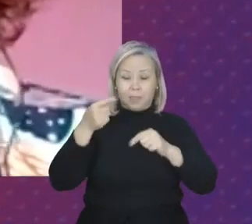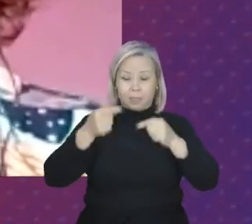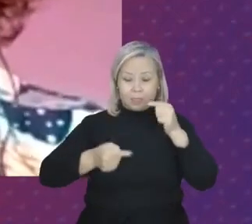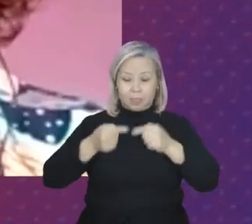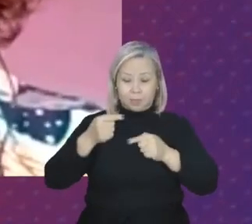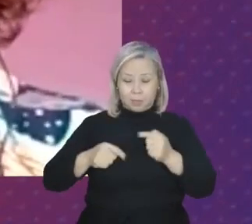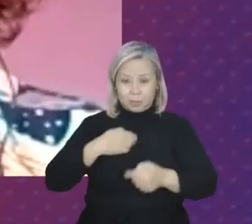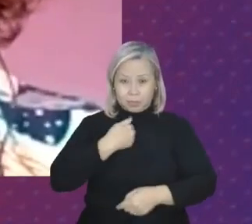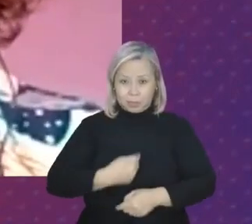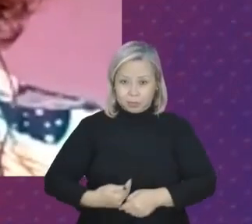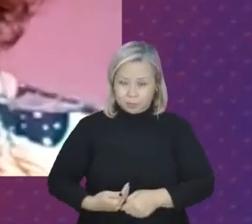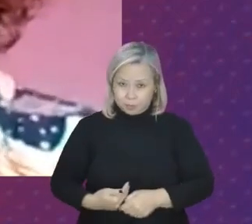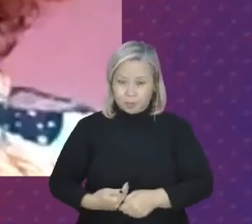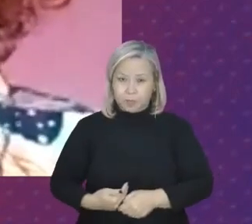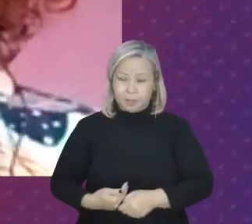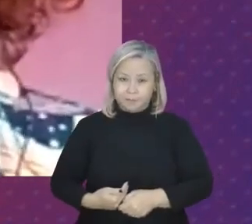públicas